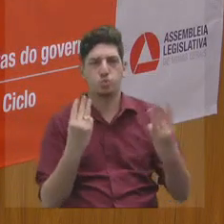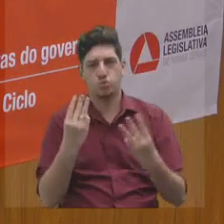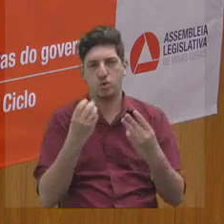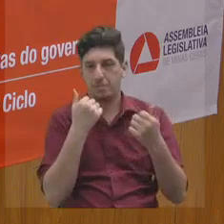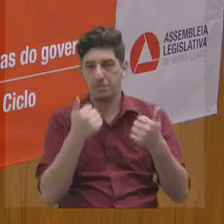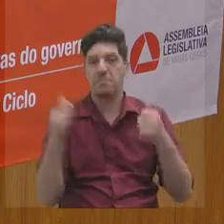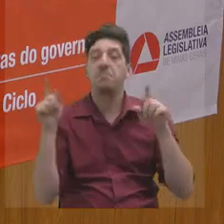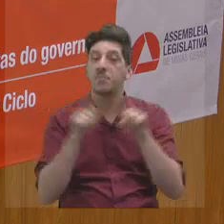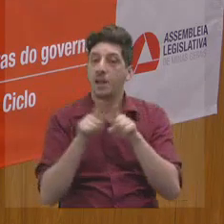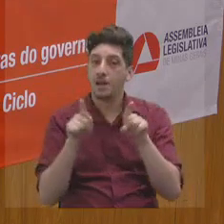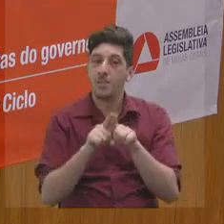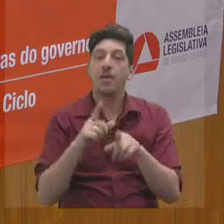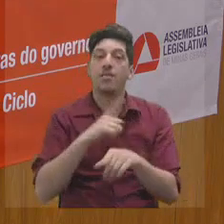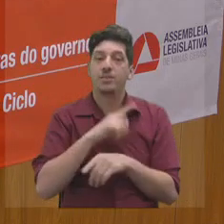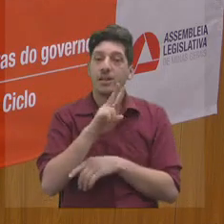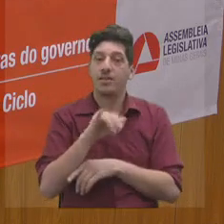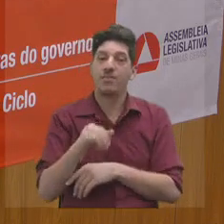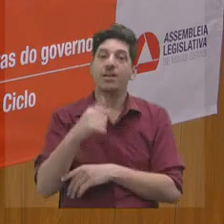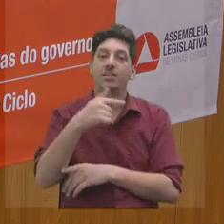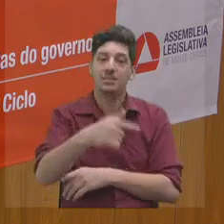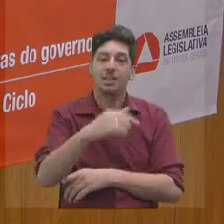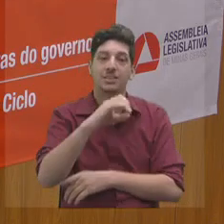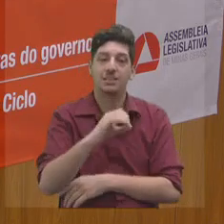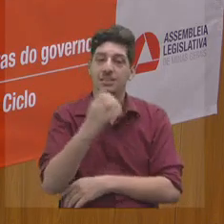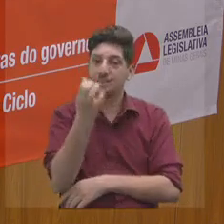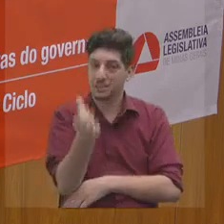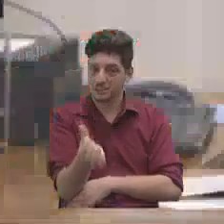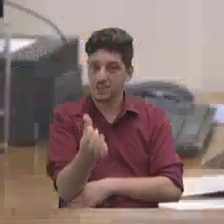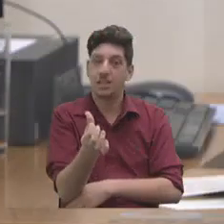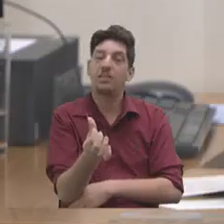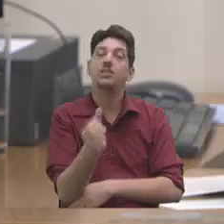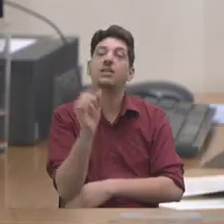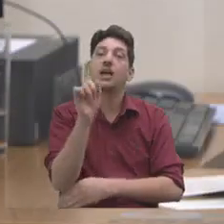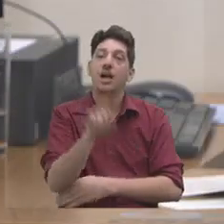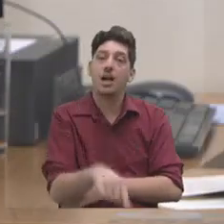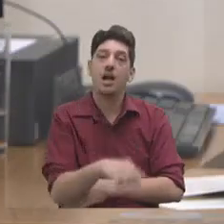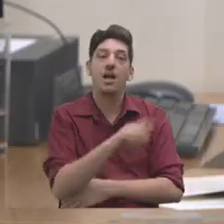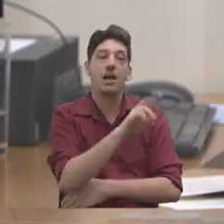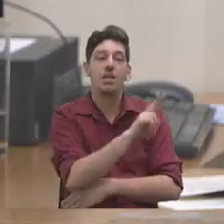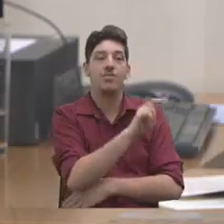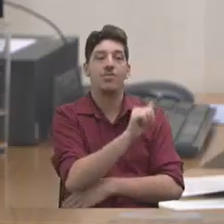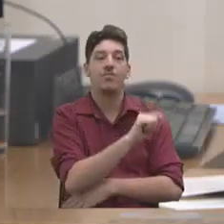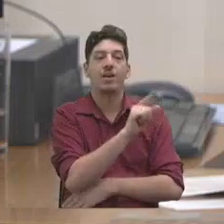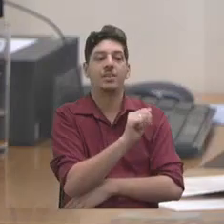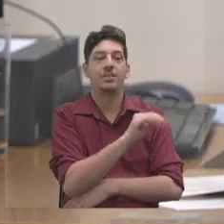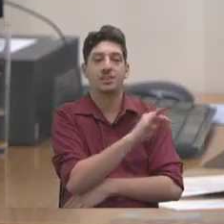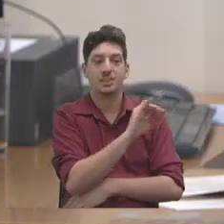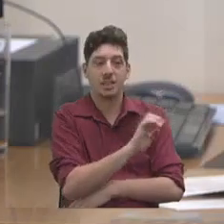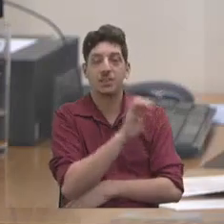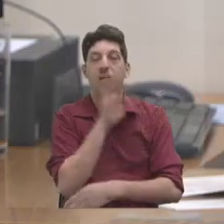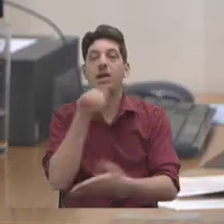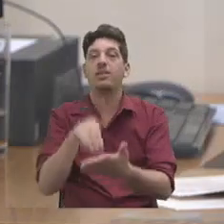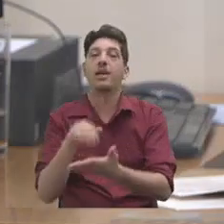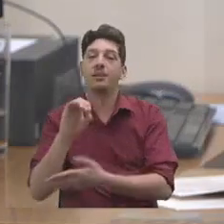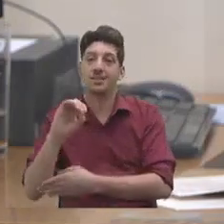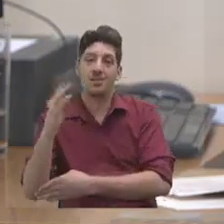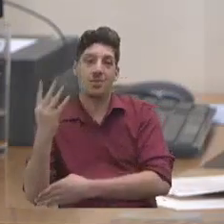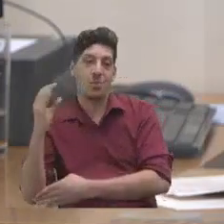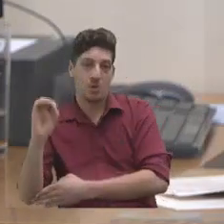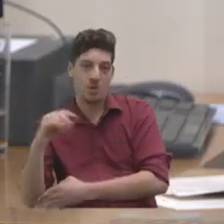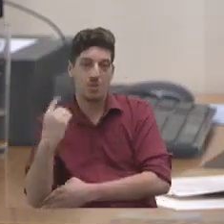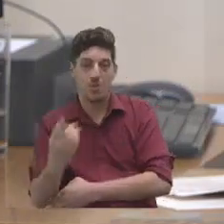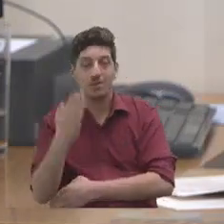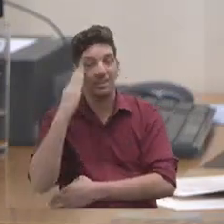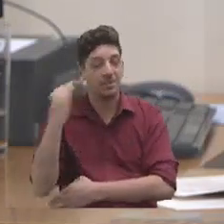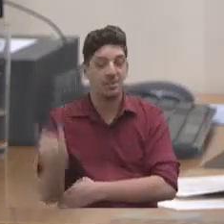a 706 A MG 706 que liga Vazante a 040 Qual a gente sabe que dia